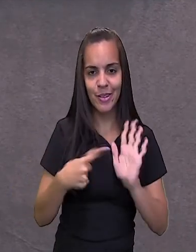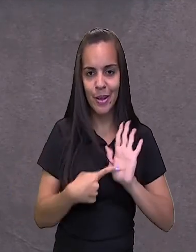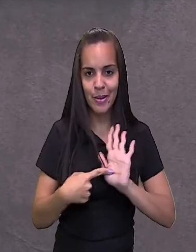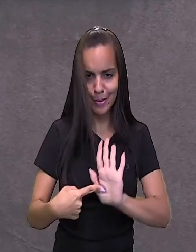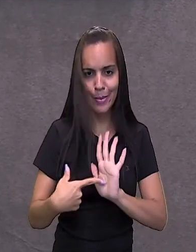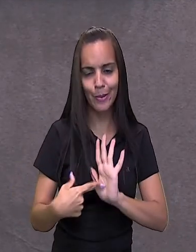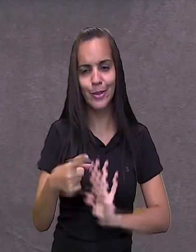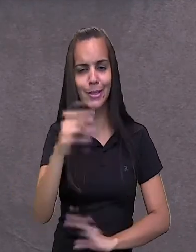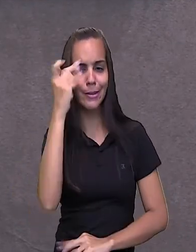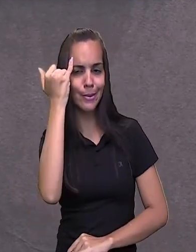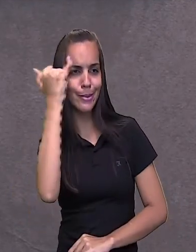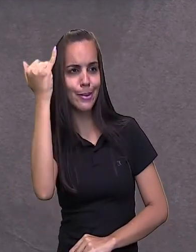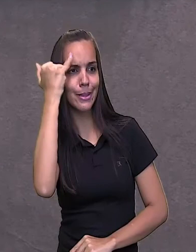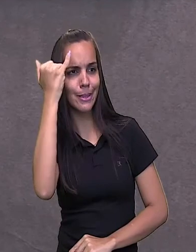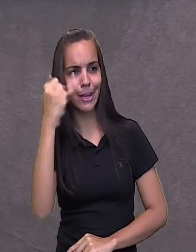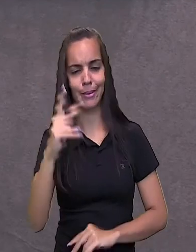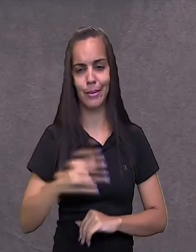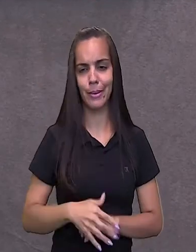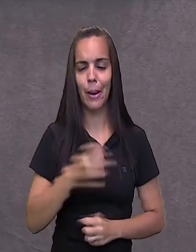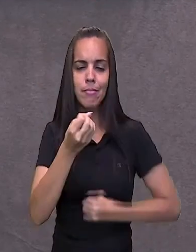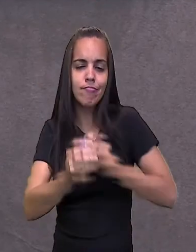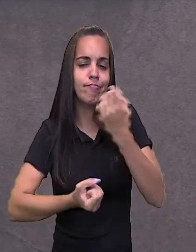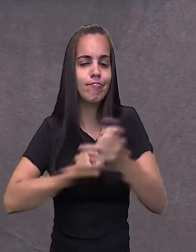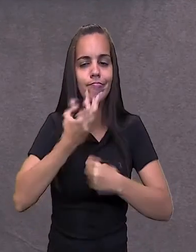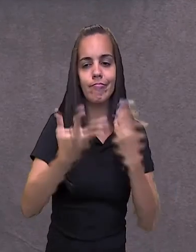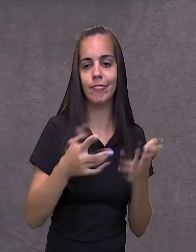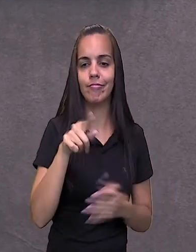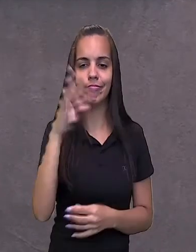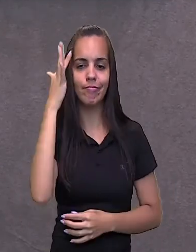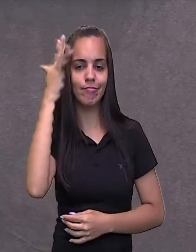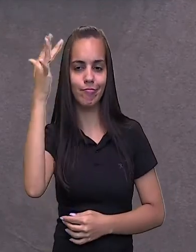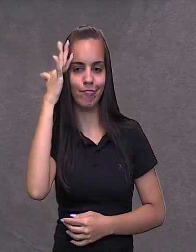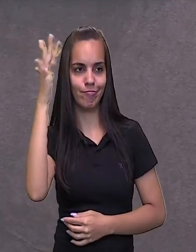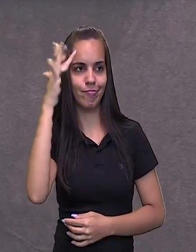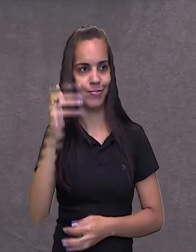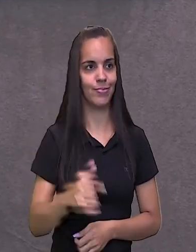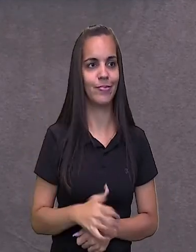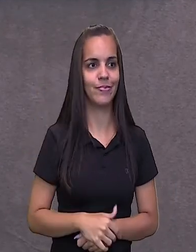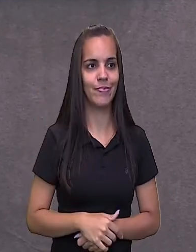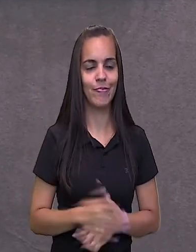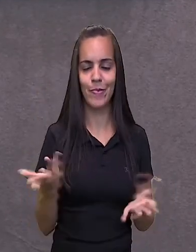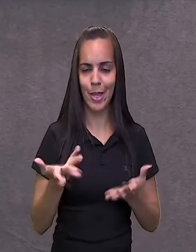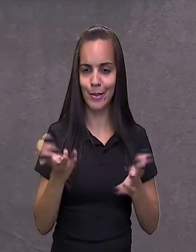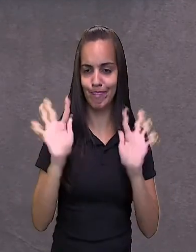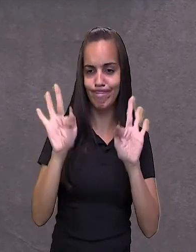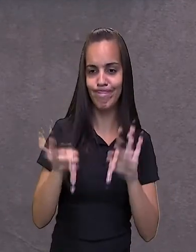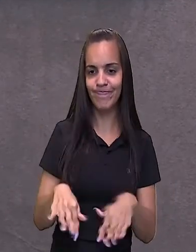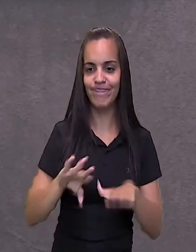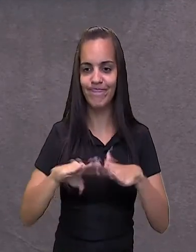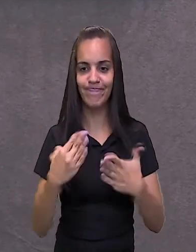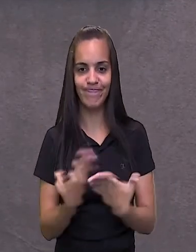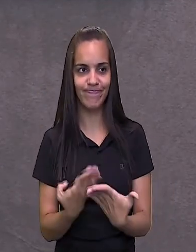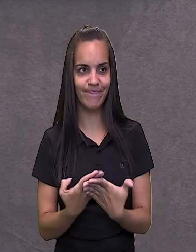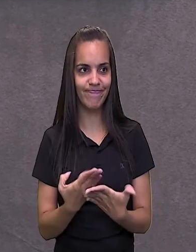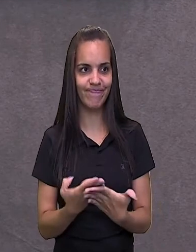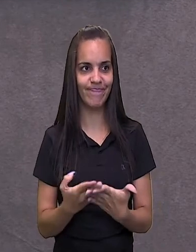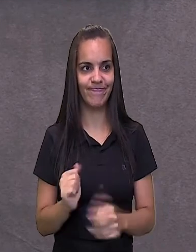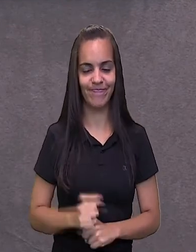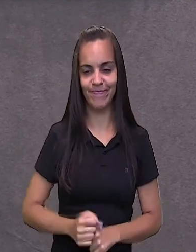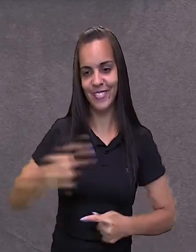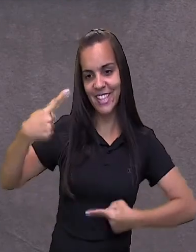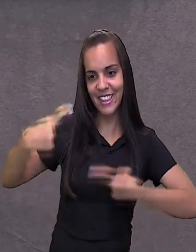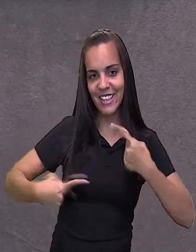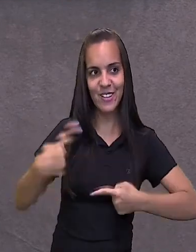suas ideias, para expressar o seu posicionamento. E assim nós vamos finalizar a nossa aula sobre